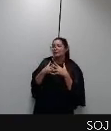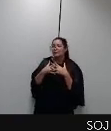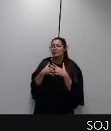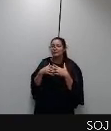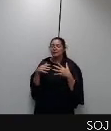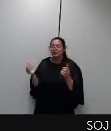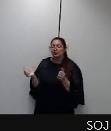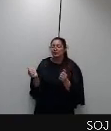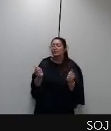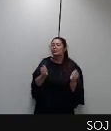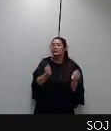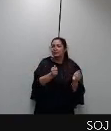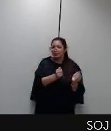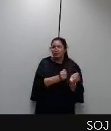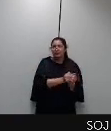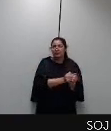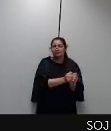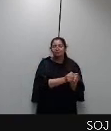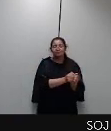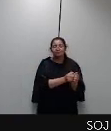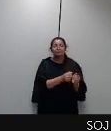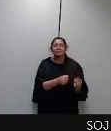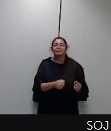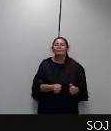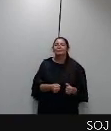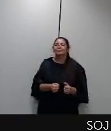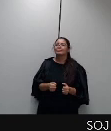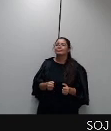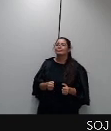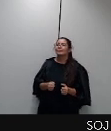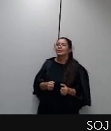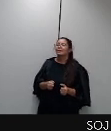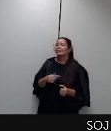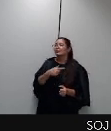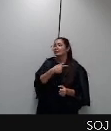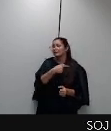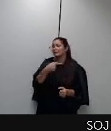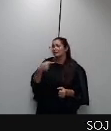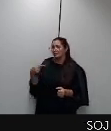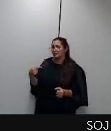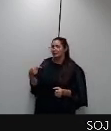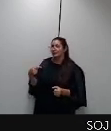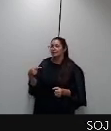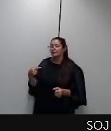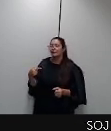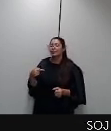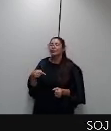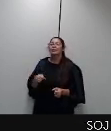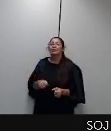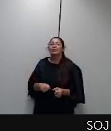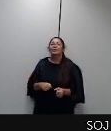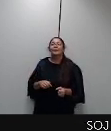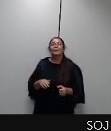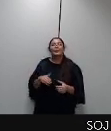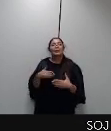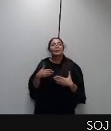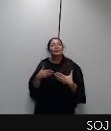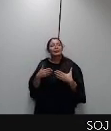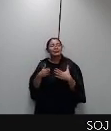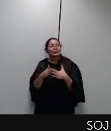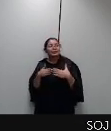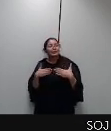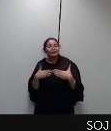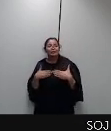atraindo a incidência das súmulas a razão pela qual eu vou aqui pedir licença ao eminente